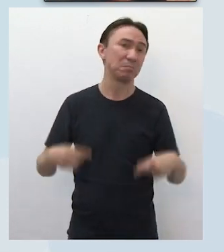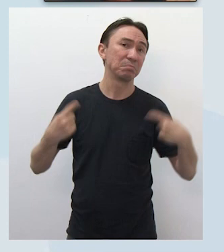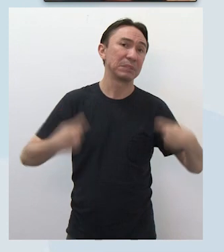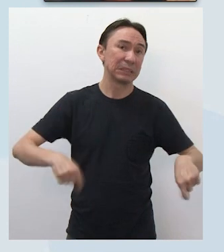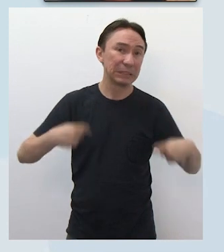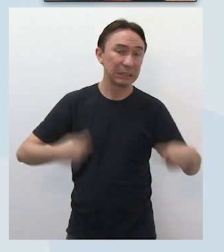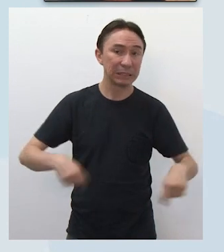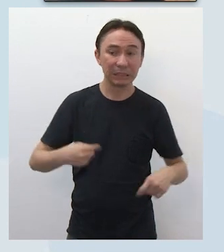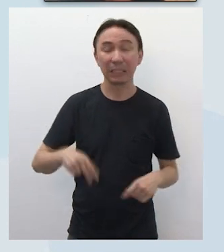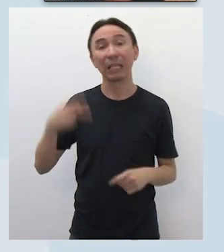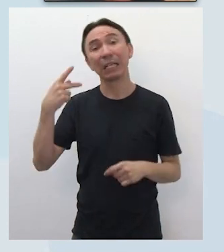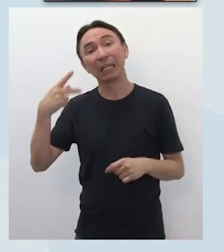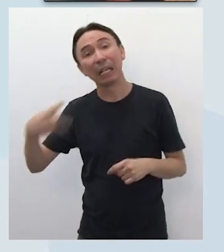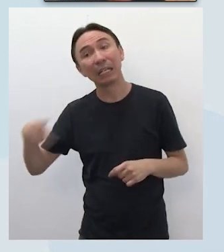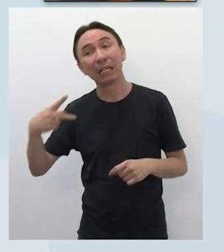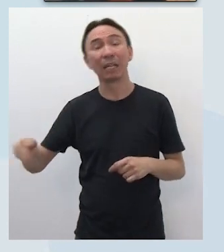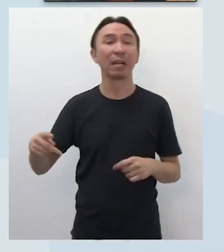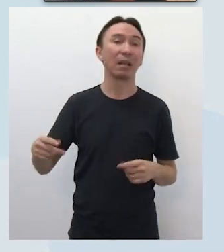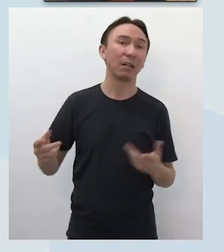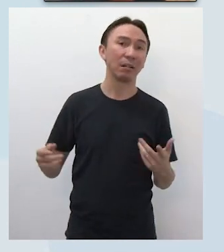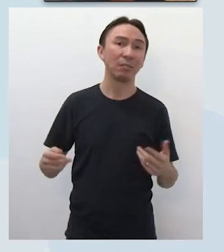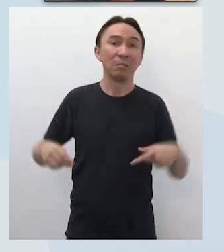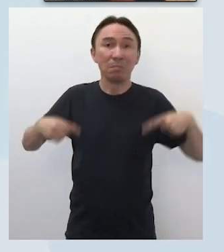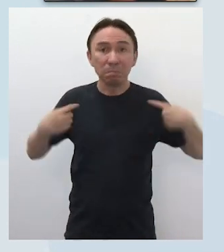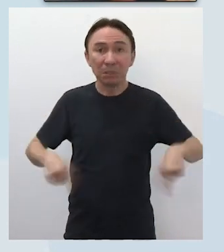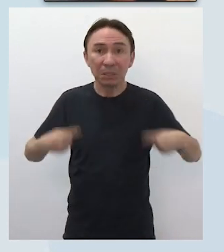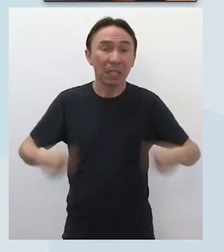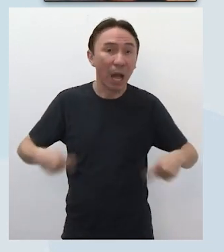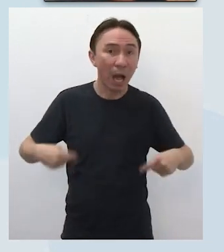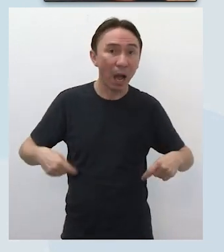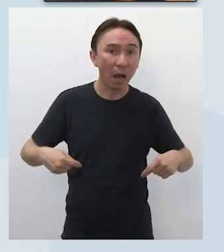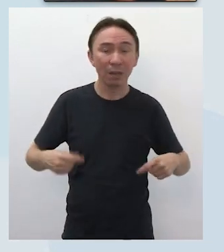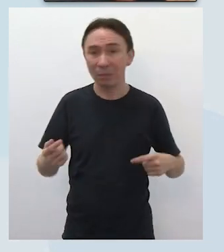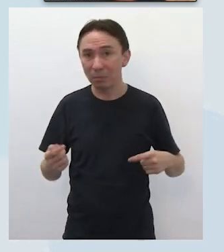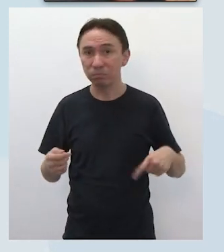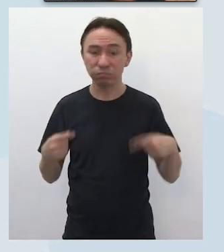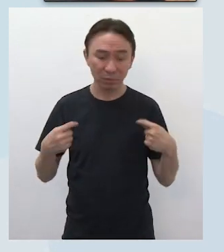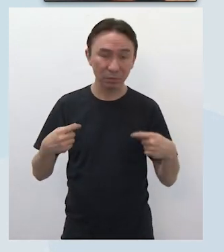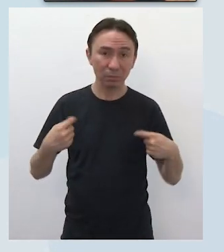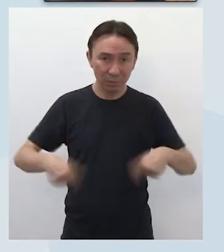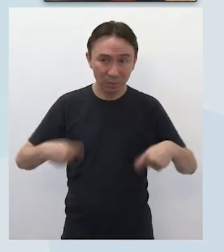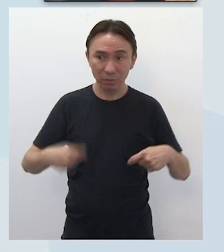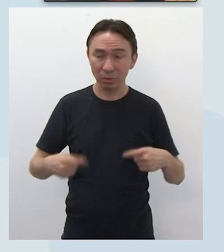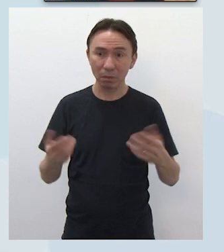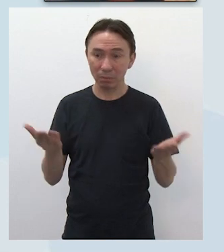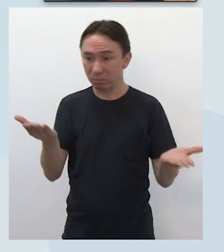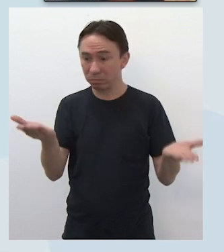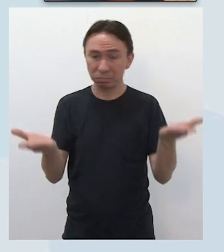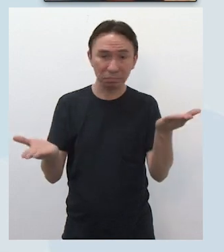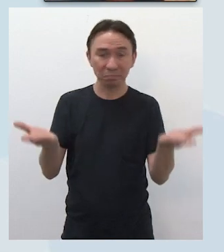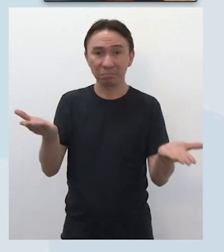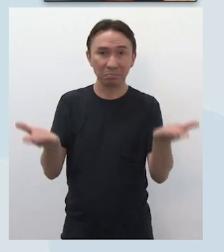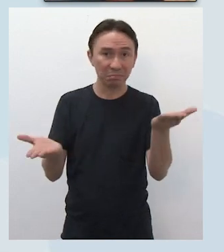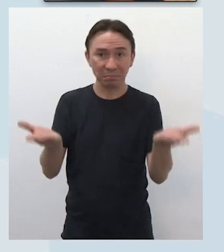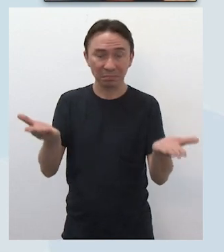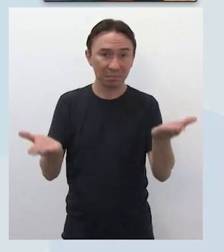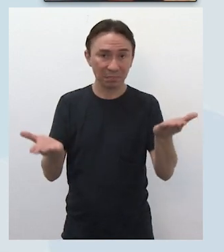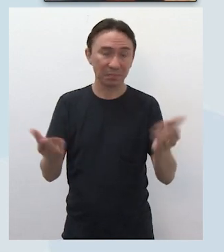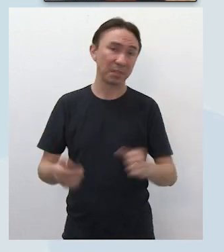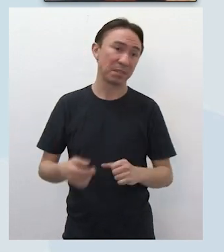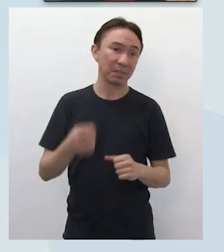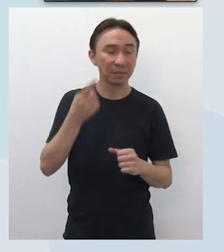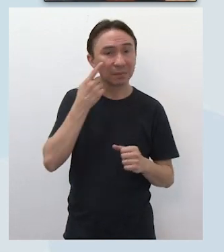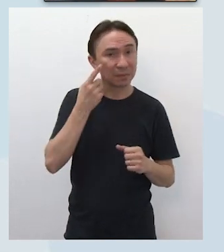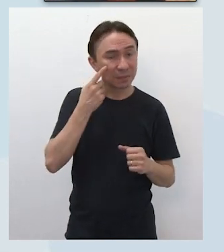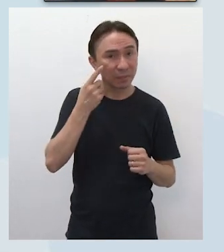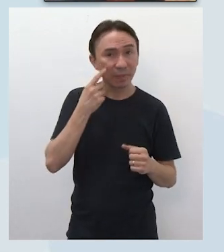as motivações de ambos. Por isso que eu preciso equilibrar. Eu preciso reconhecer valor num aspecto da